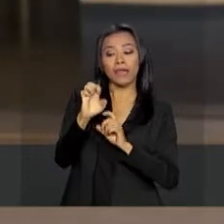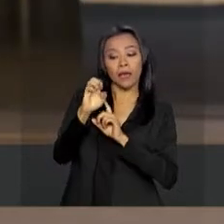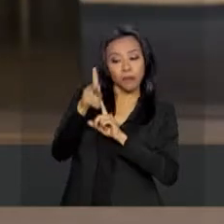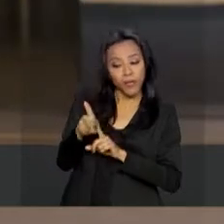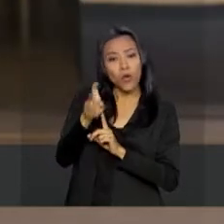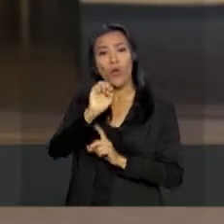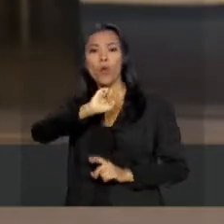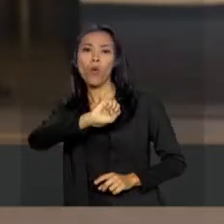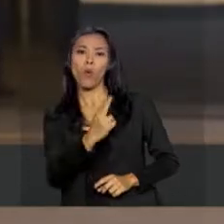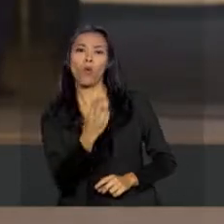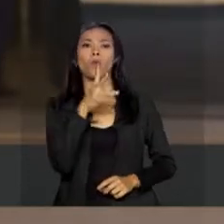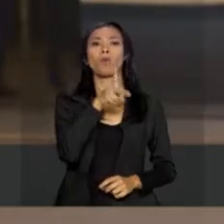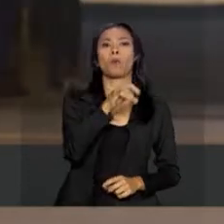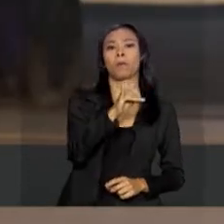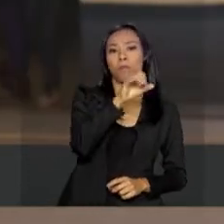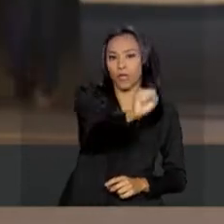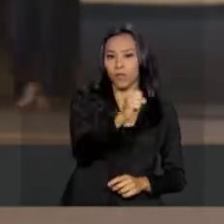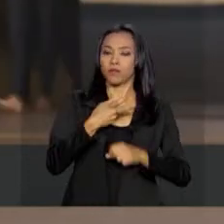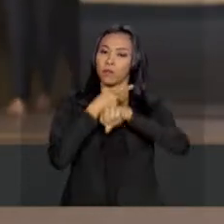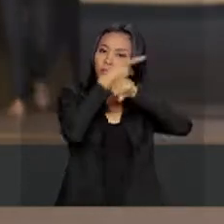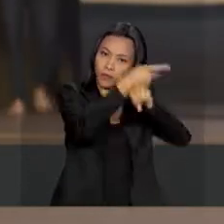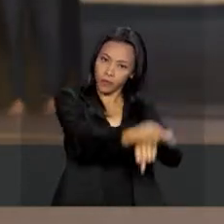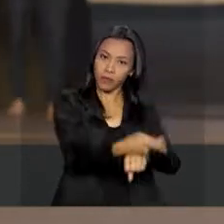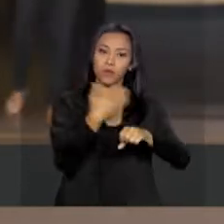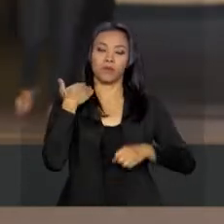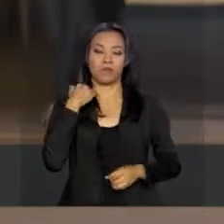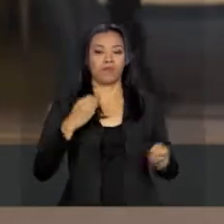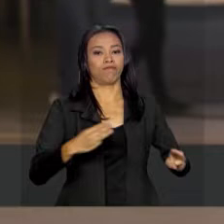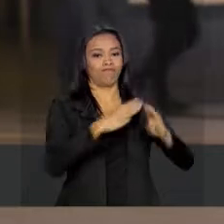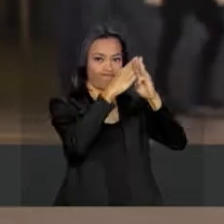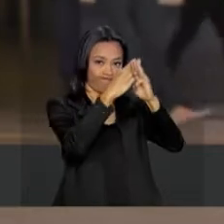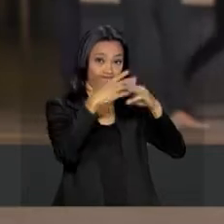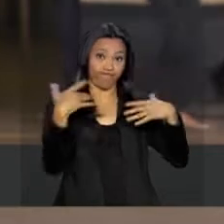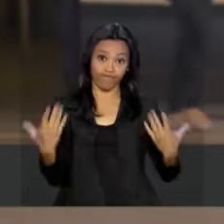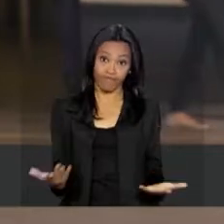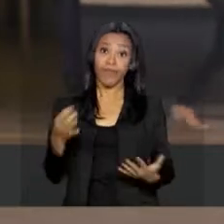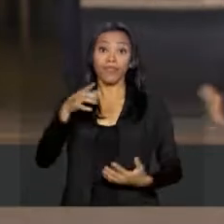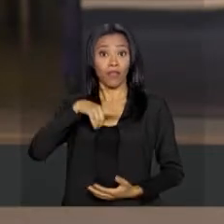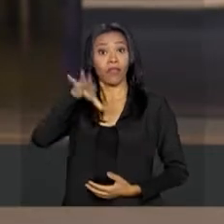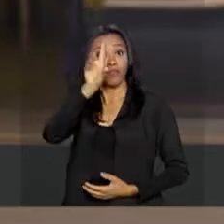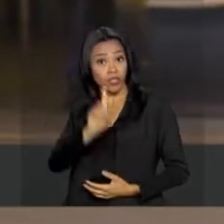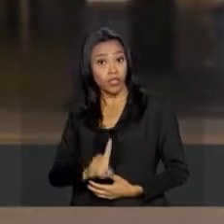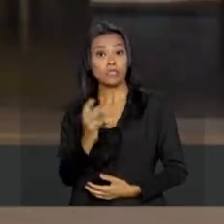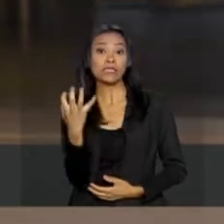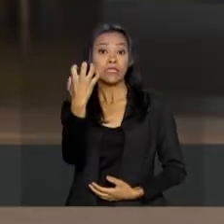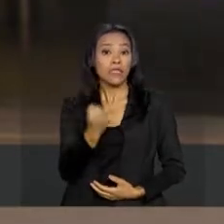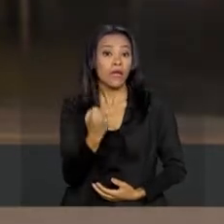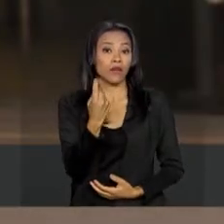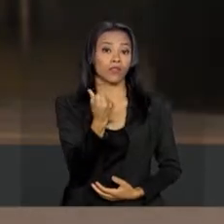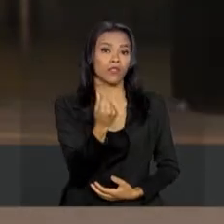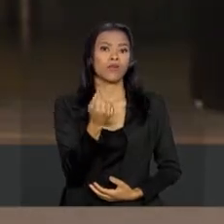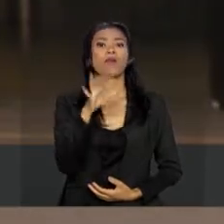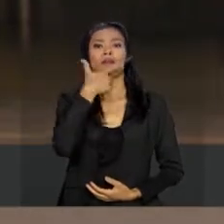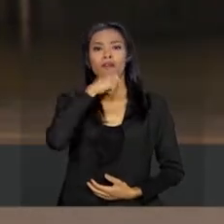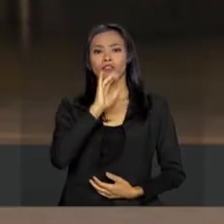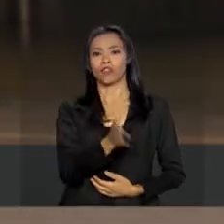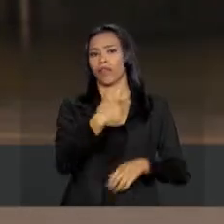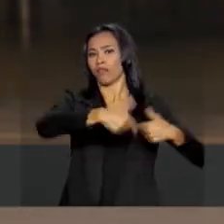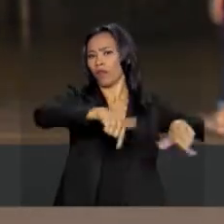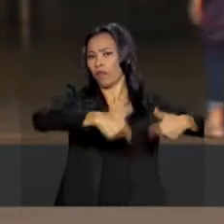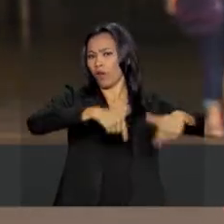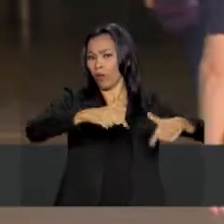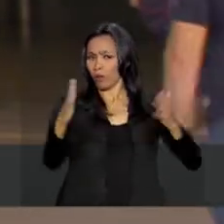da caixa econômica federal pra quem tem o fundo do pis têm direito ao saque as pessoas que trabalharam com carteira